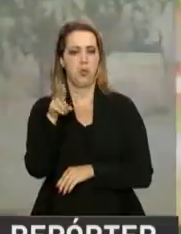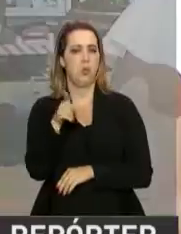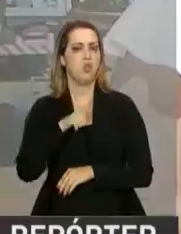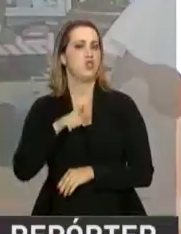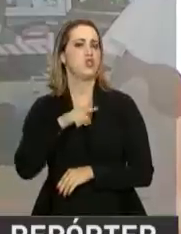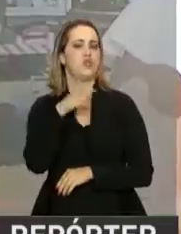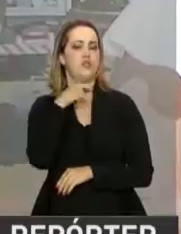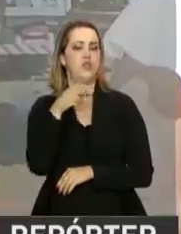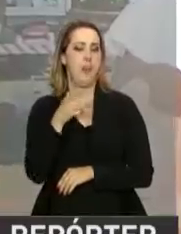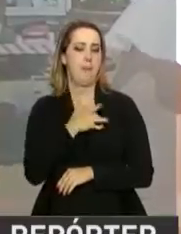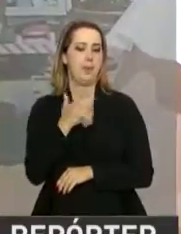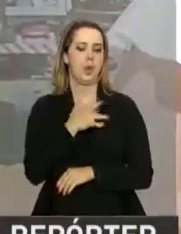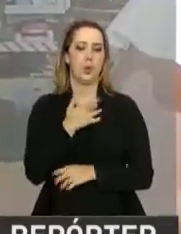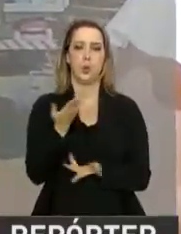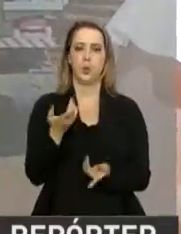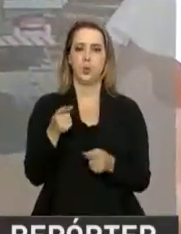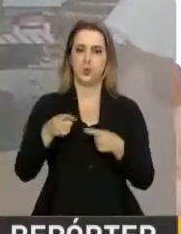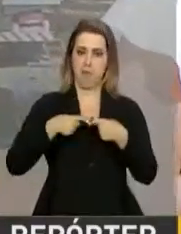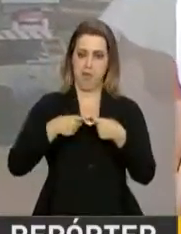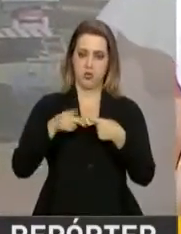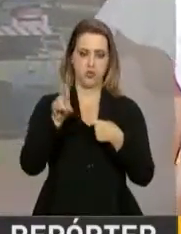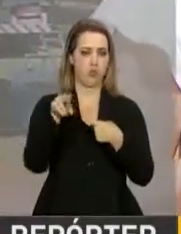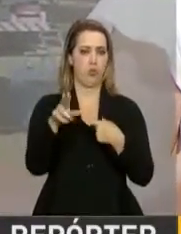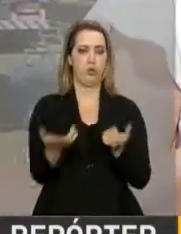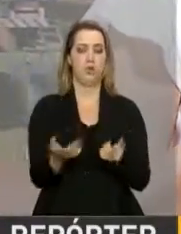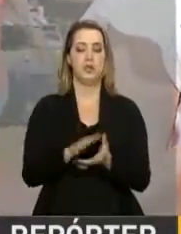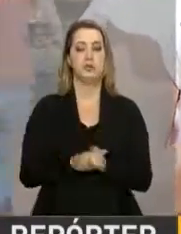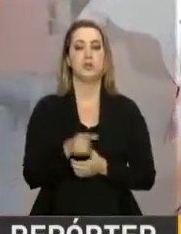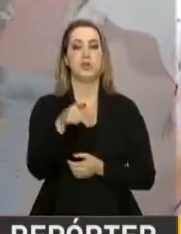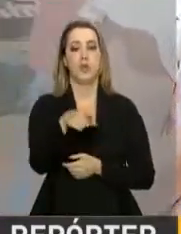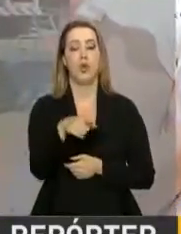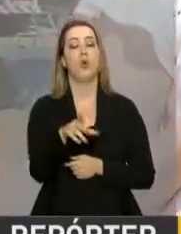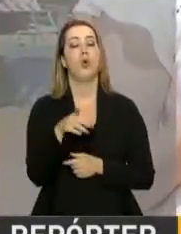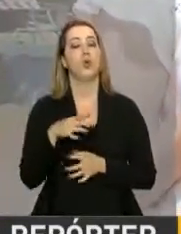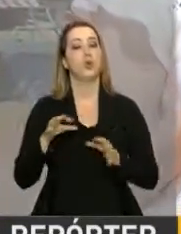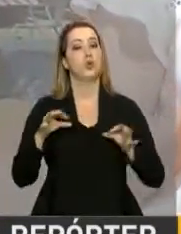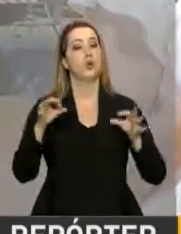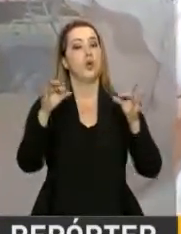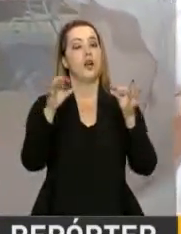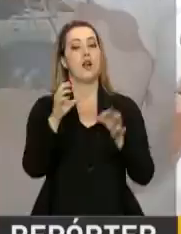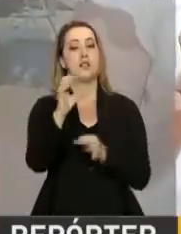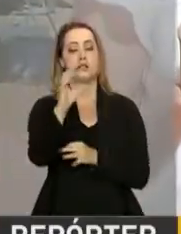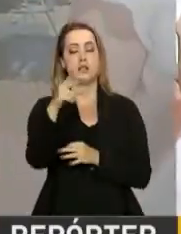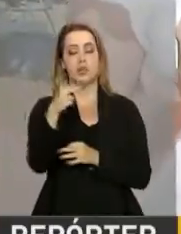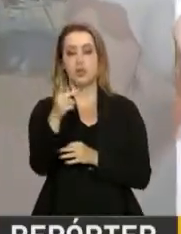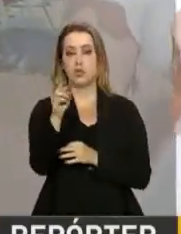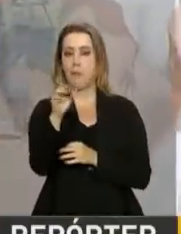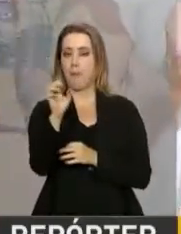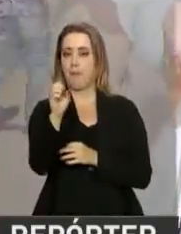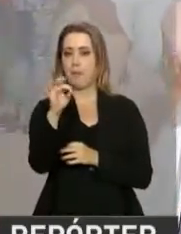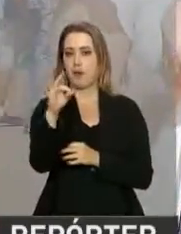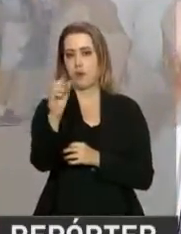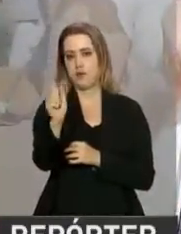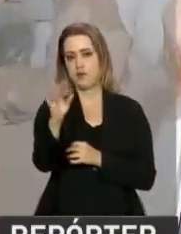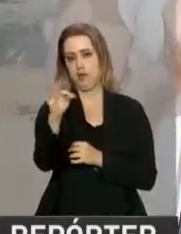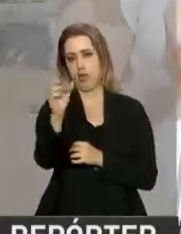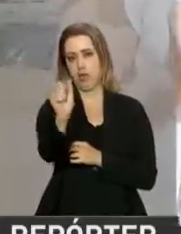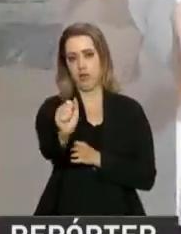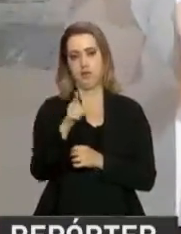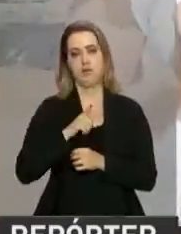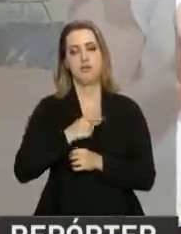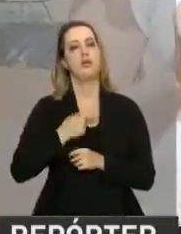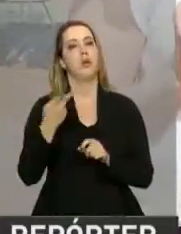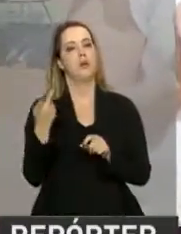forma alguma. Uma das doenças graves que mais afeta os homens é o câncer de próstata, que deve atingir mais de 61 mil pessoas